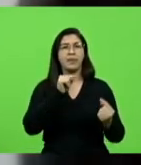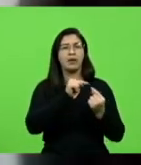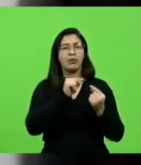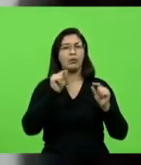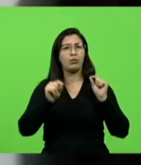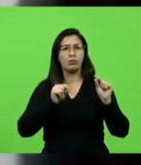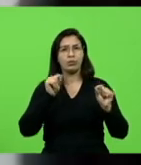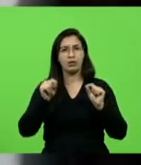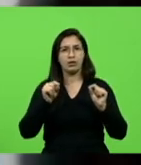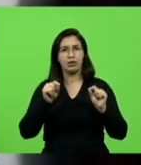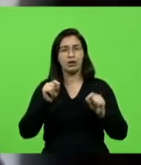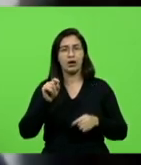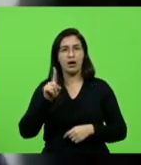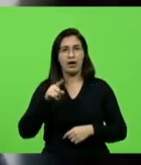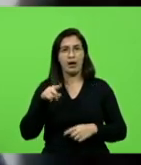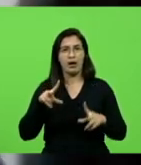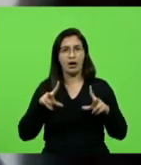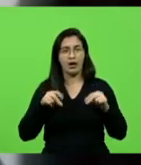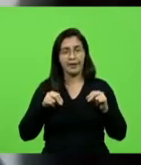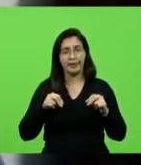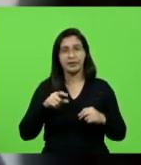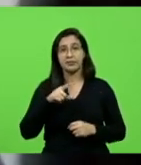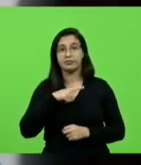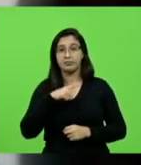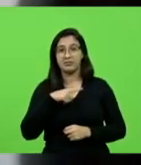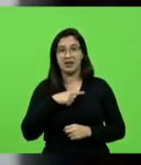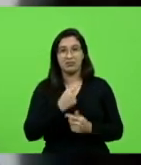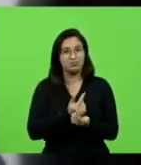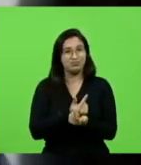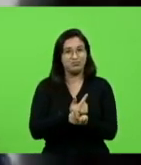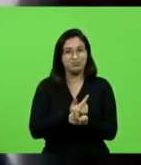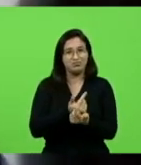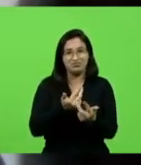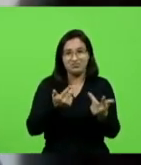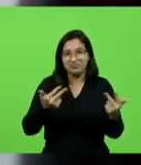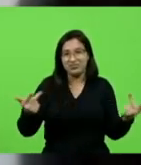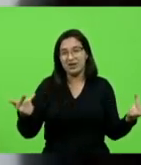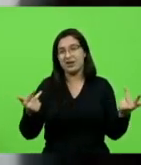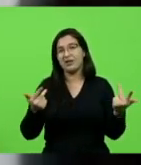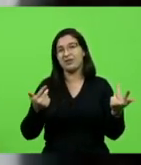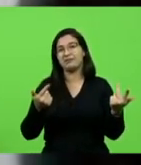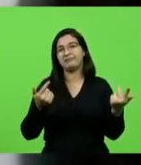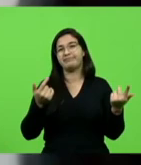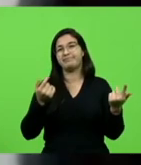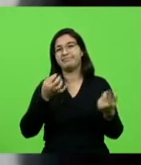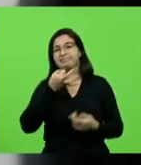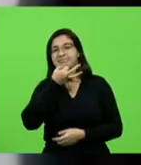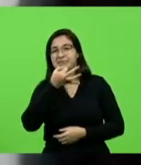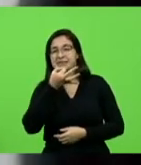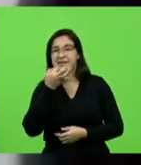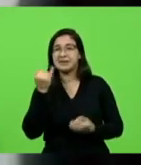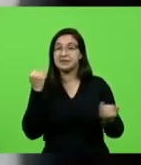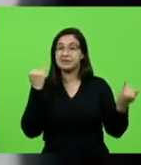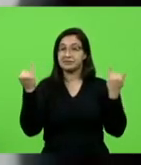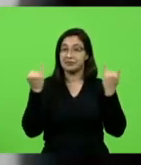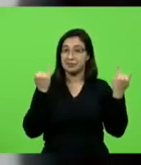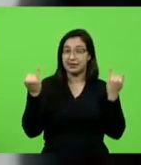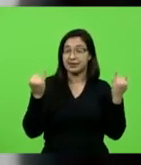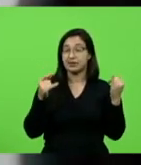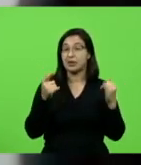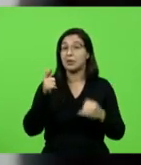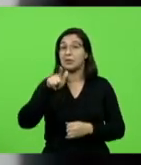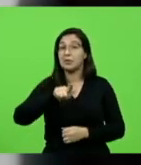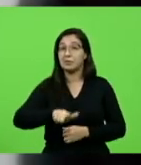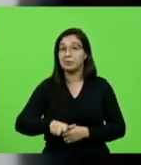o reconhecimento de que nós temos diversas opiniões e formações, mas também a proteção a